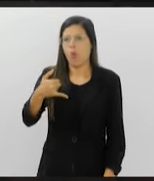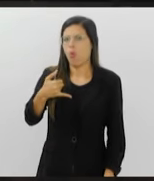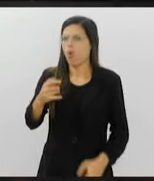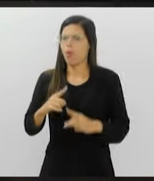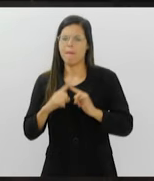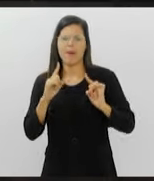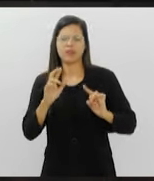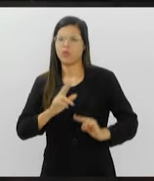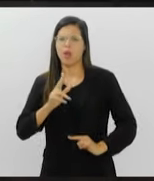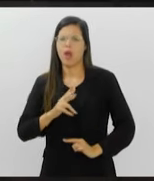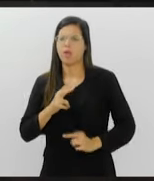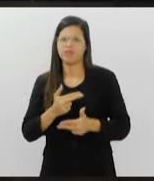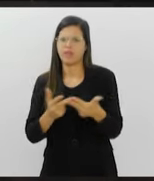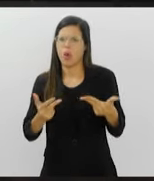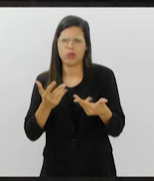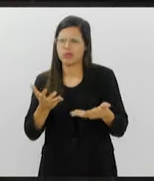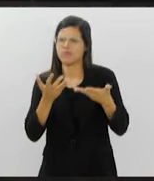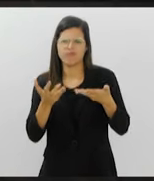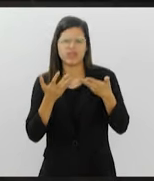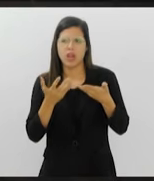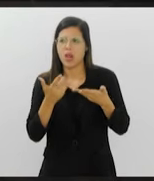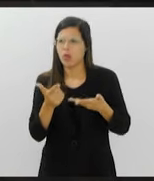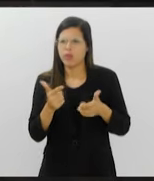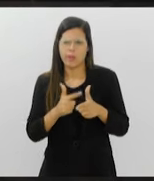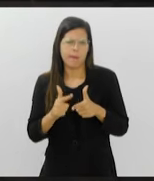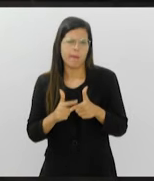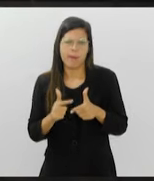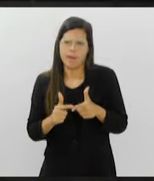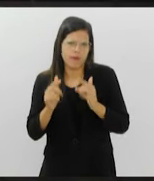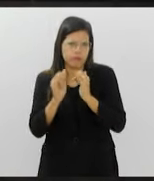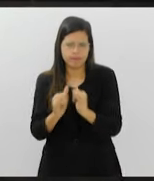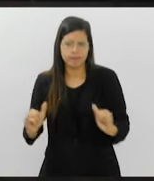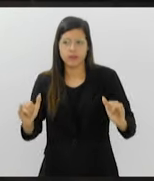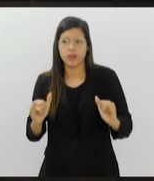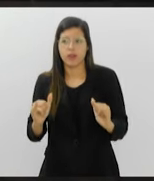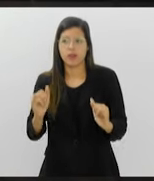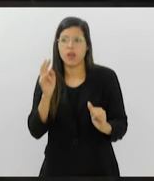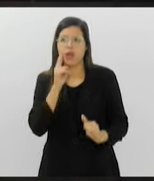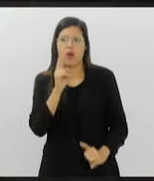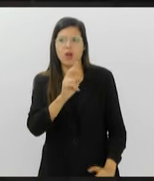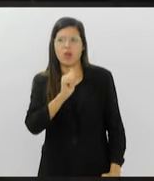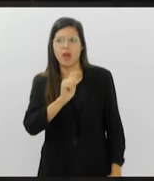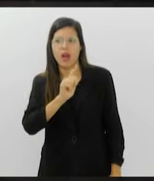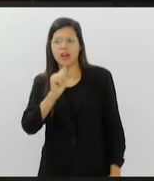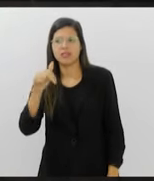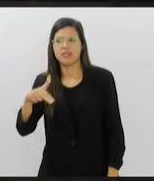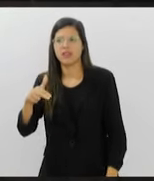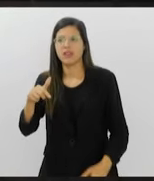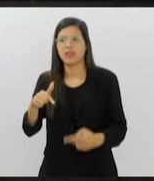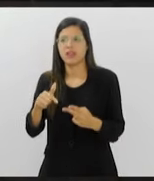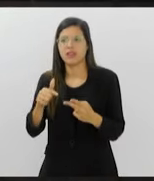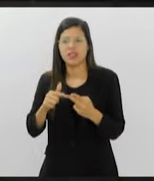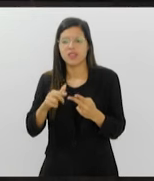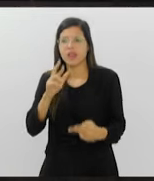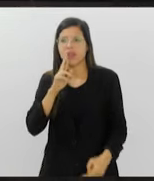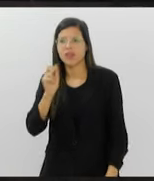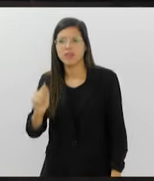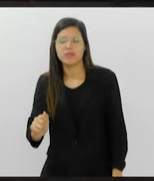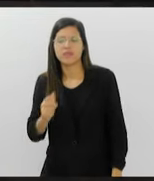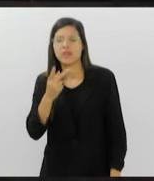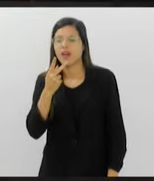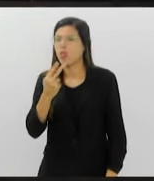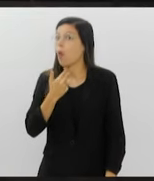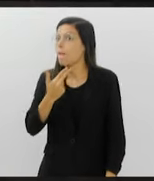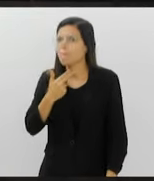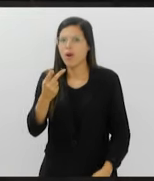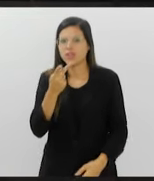uma coisa que nunca tocou meu coração. Eu não tenho problema algum de falar isso. Fico olhando para Alan aqui, Alan Amorim quase morre, fala, você não pode falar isso. E eu